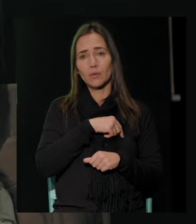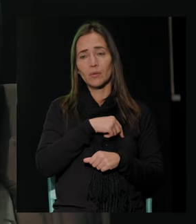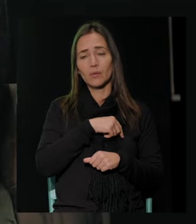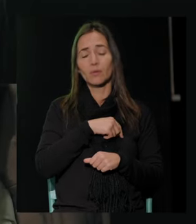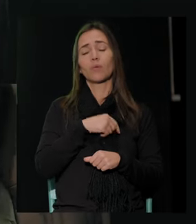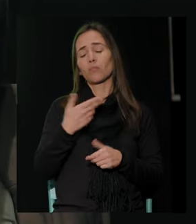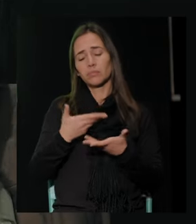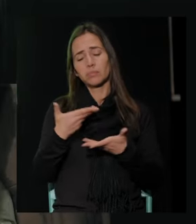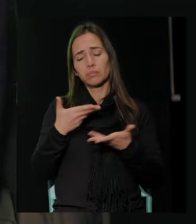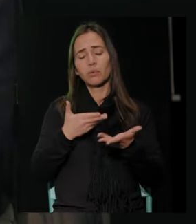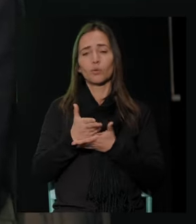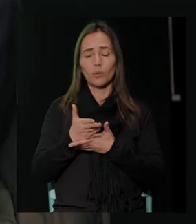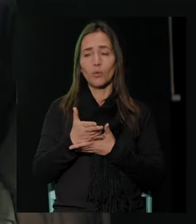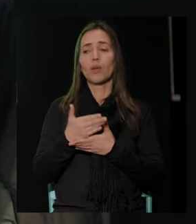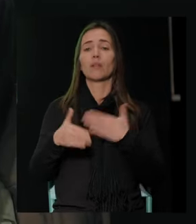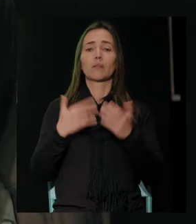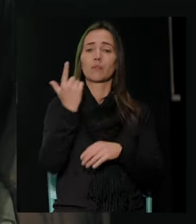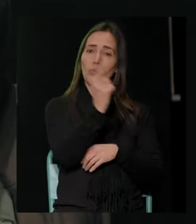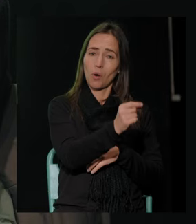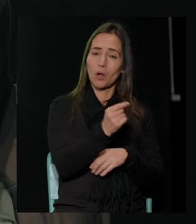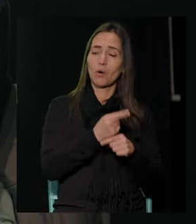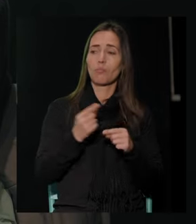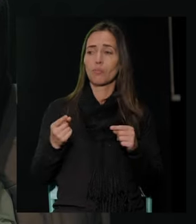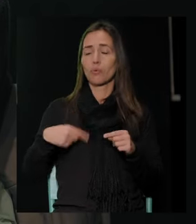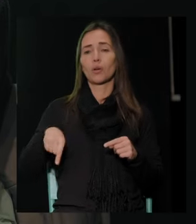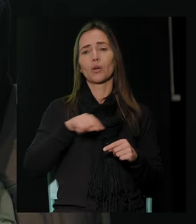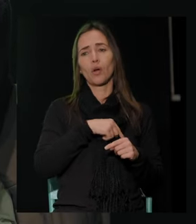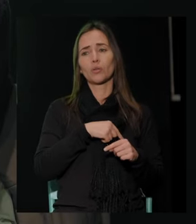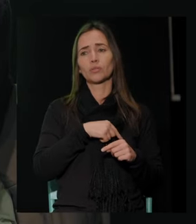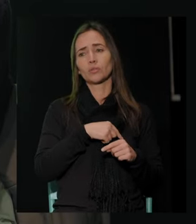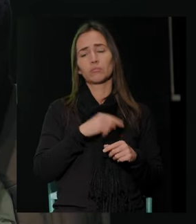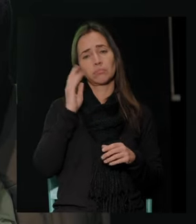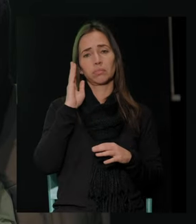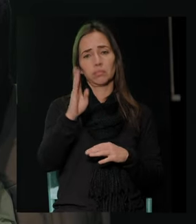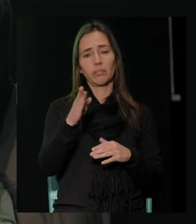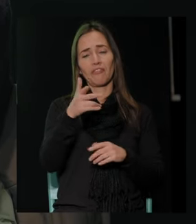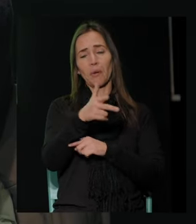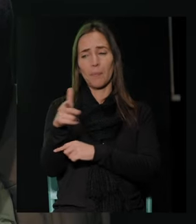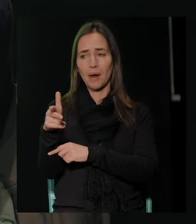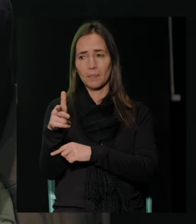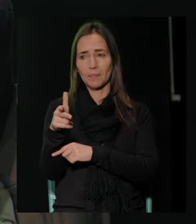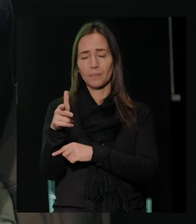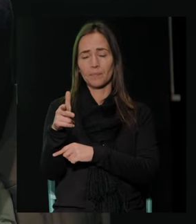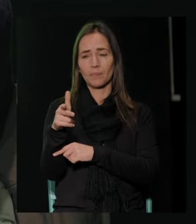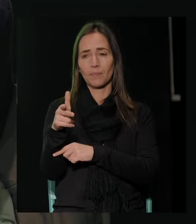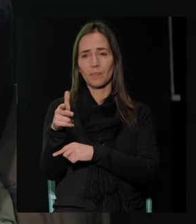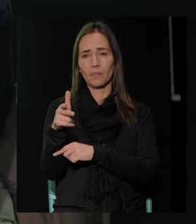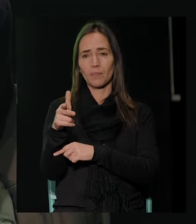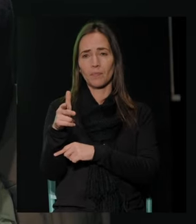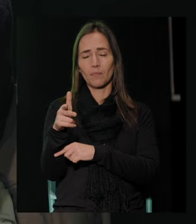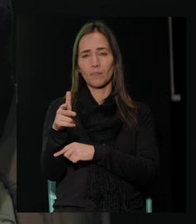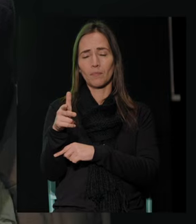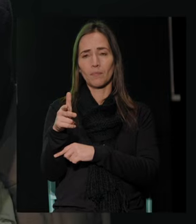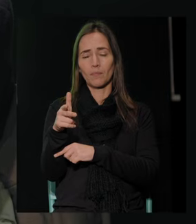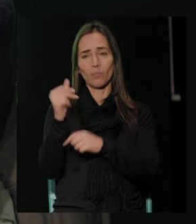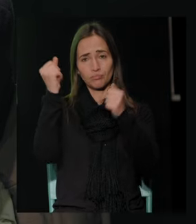E continuámos a nossa conversa, entretanto saímos, porque íamos precisamente filmar uma